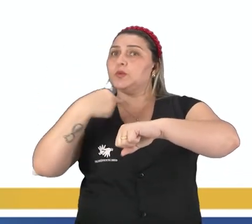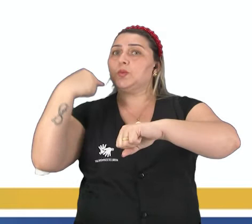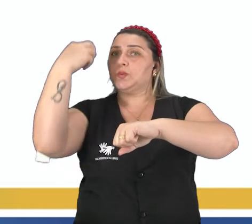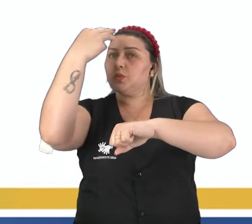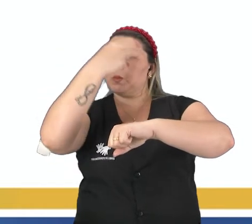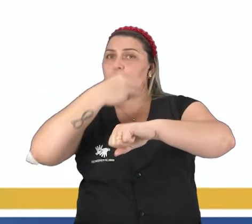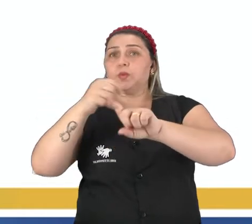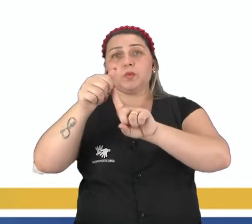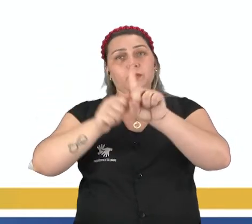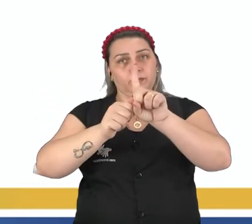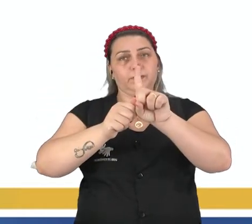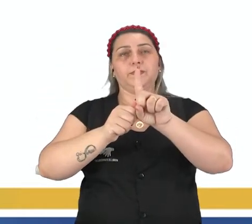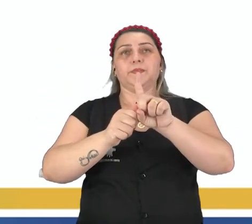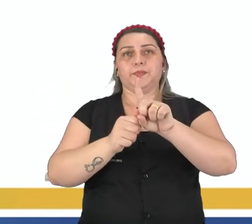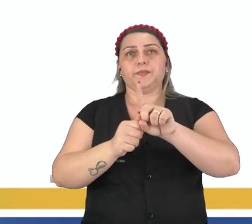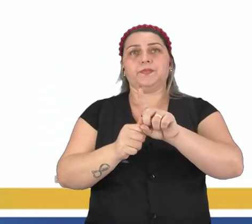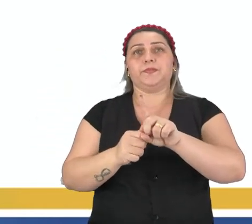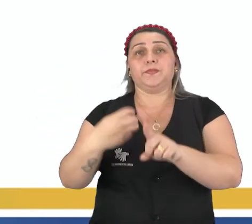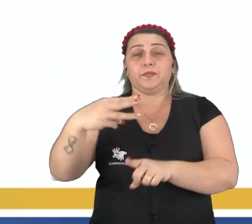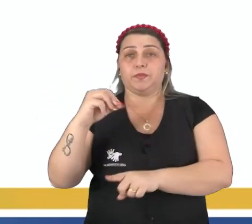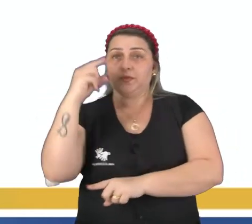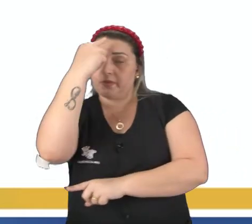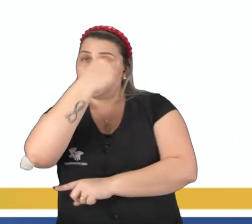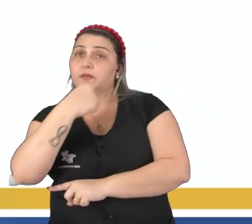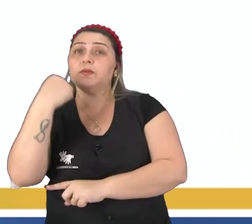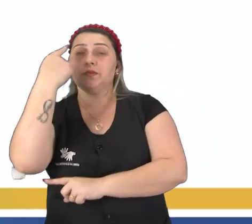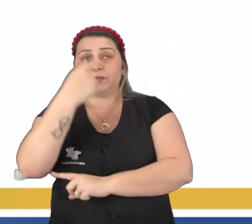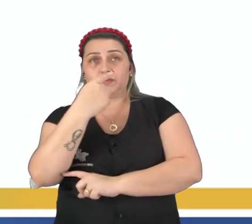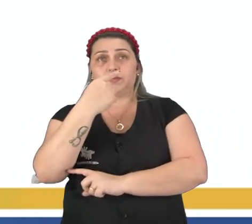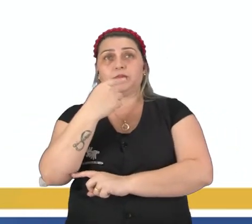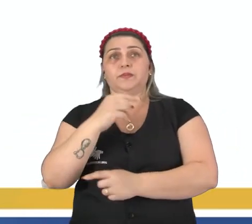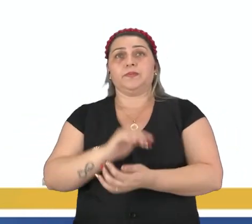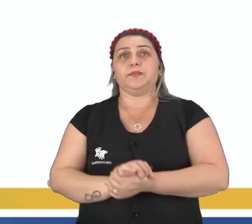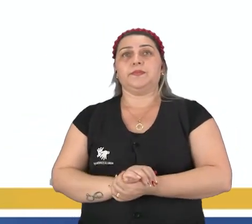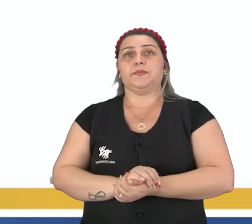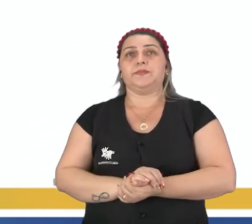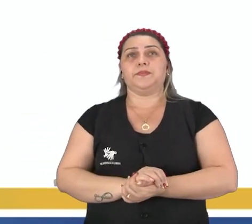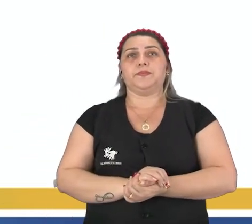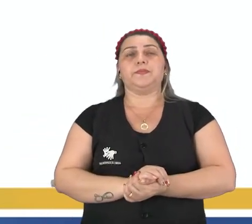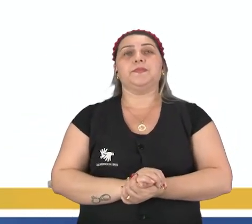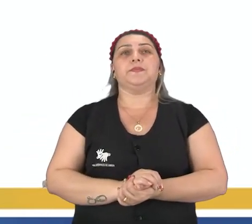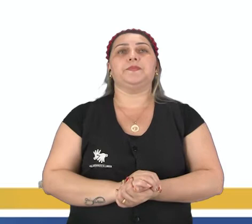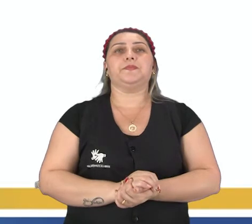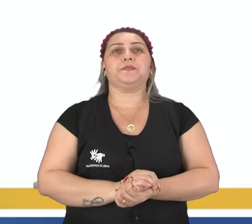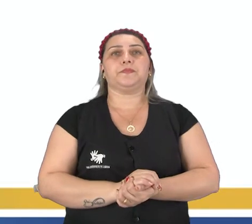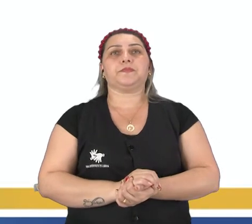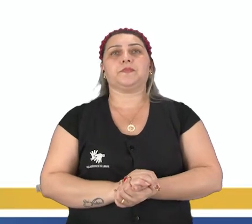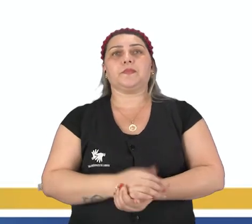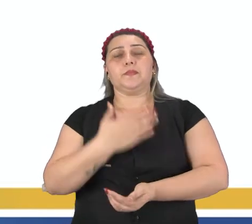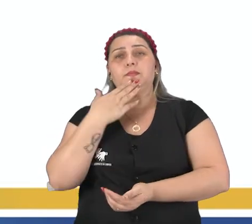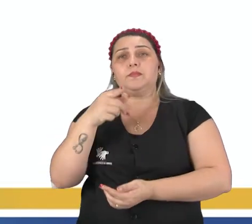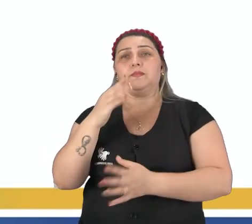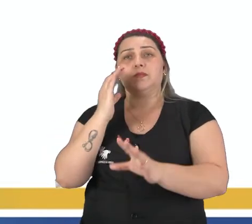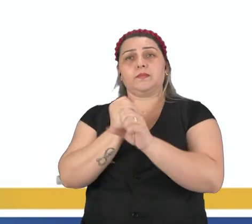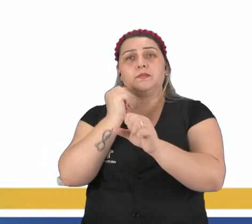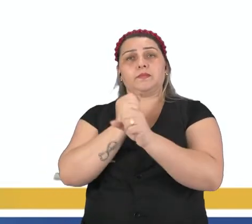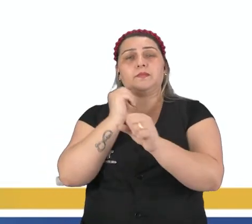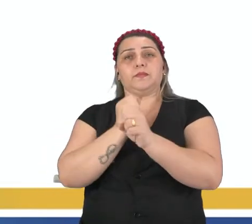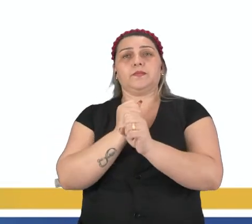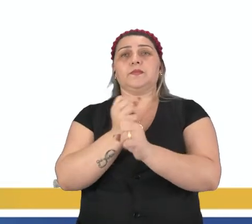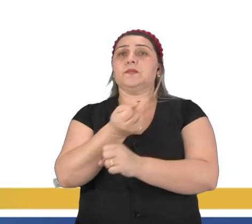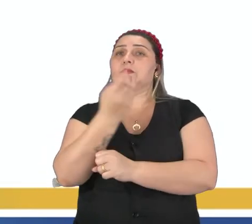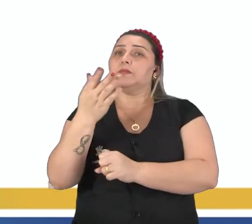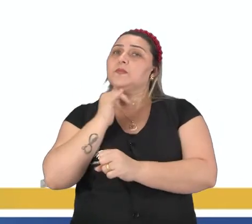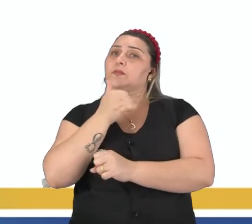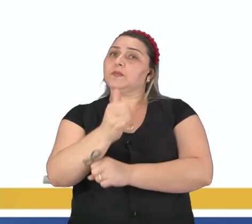ao longo do mês, tá? Então, se tem ali 30 horas, é porque esse chuveiro foi utilizado 30 horas ao longo do mês. Ele pede que você calcule o